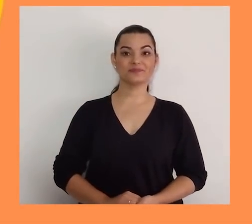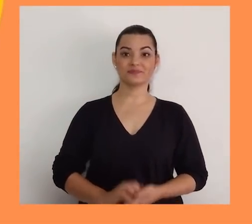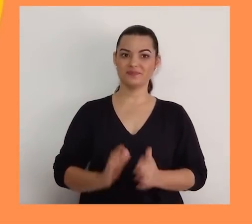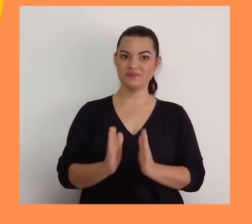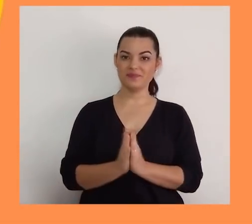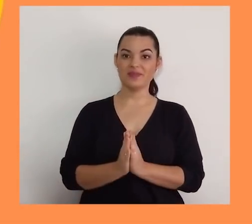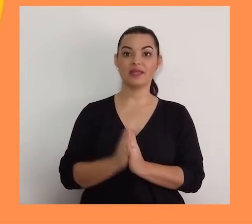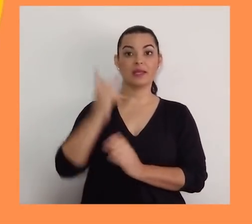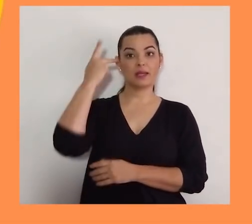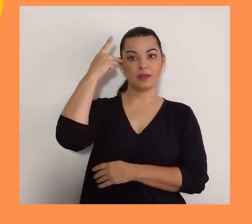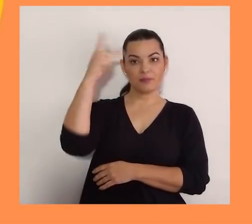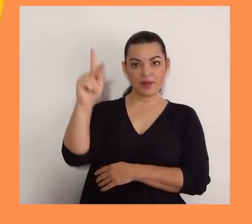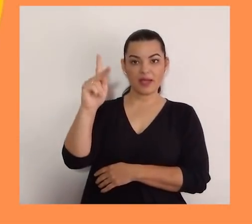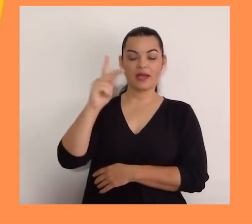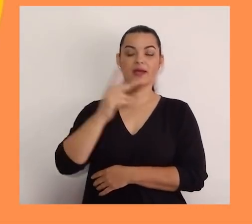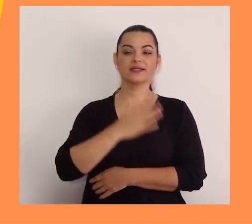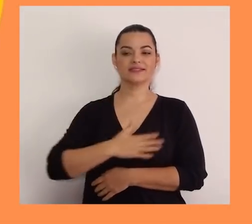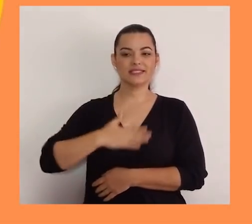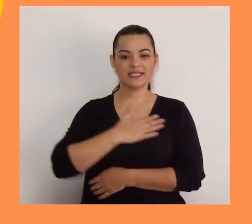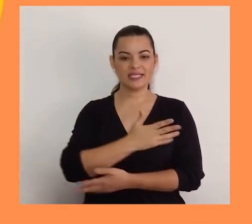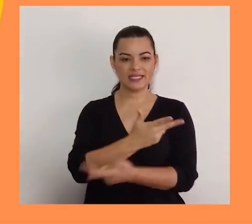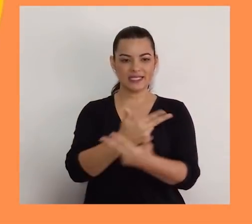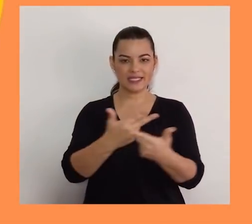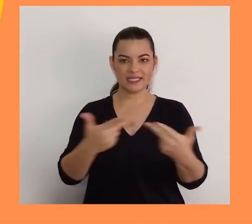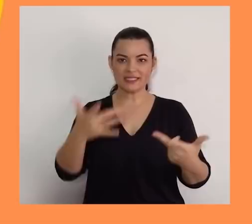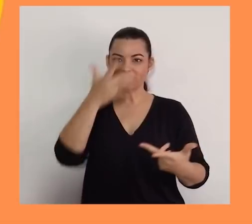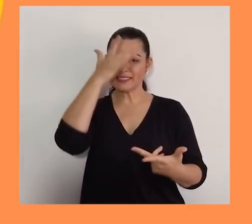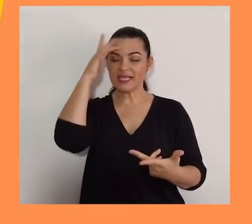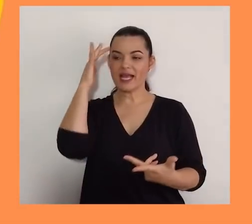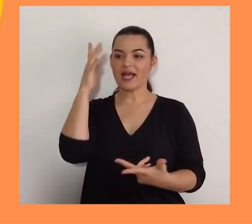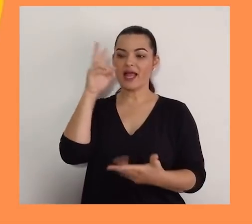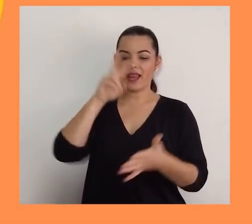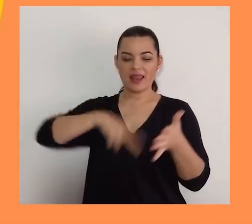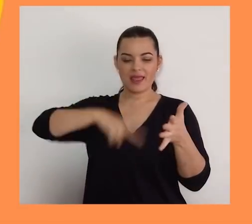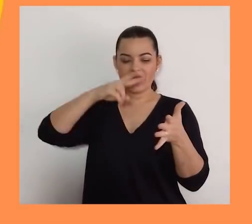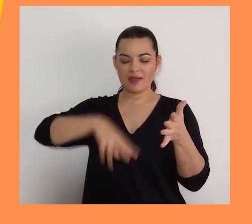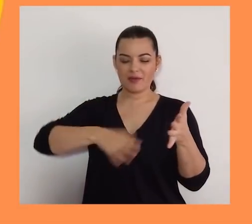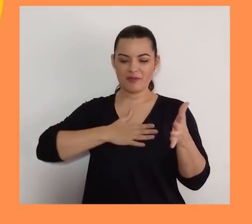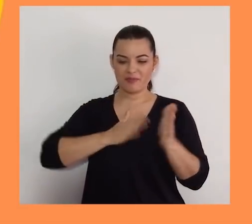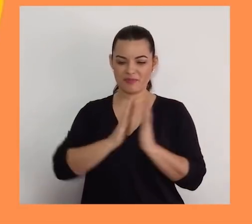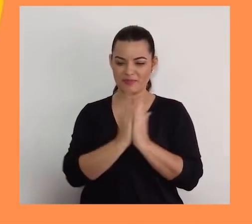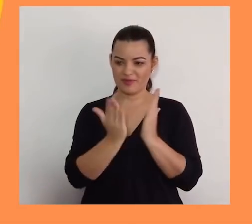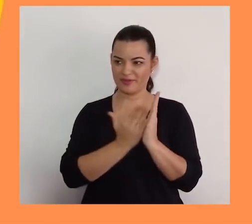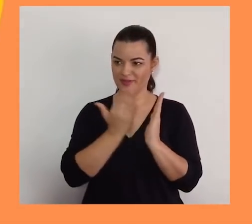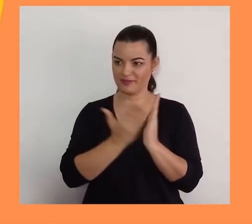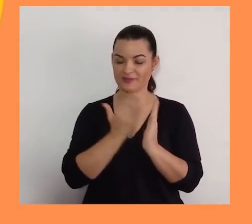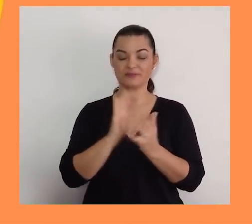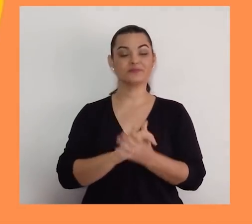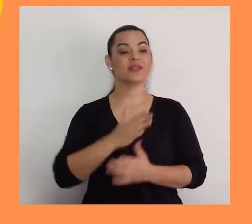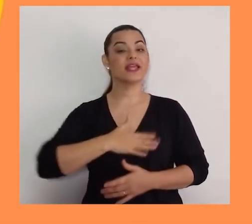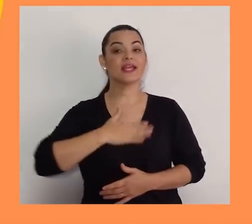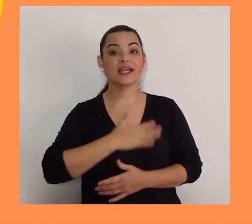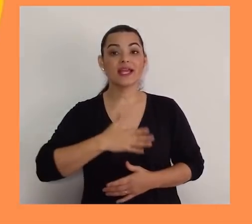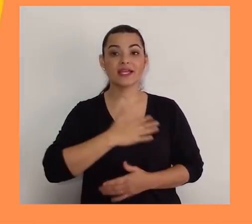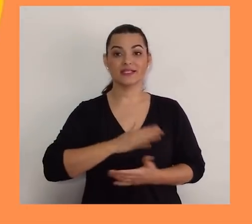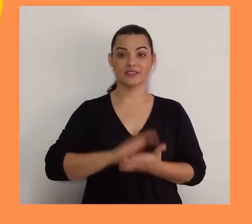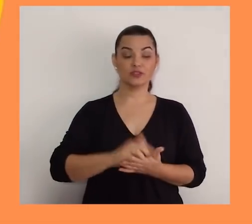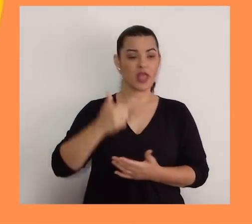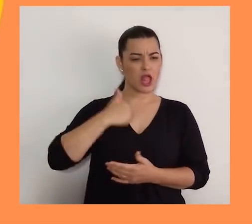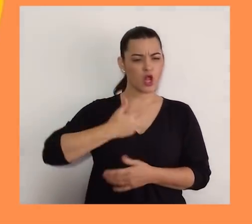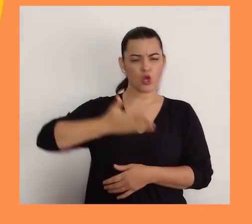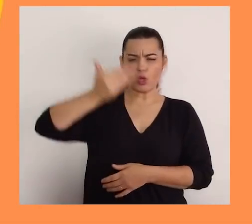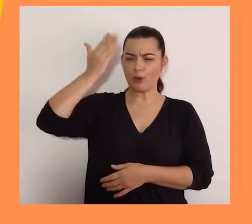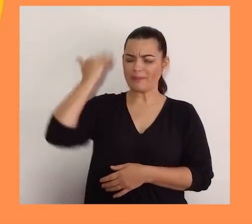nesse livro a Silvana Rando só desenhou. E sabe qual é a editora? Não. Editora é quem produz